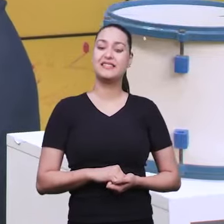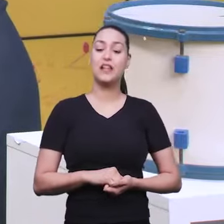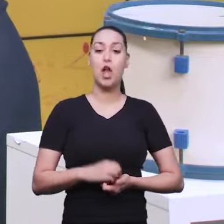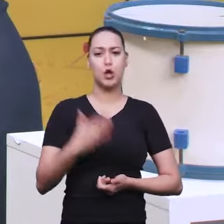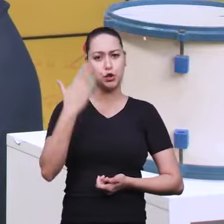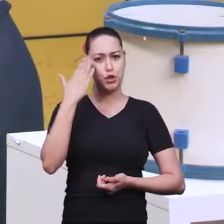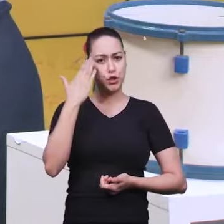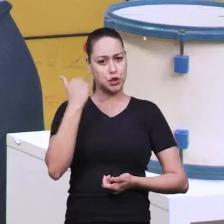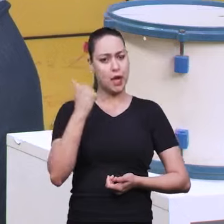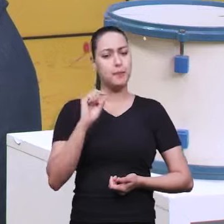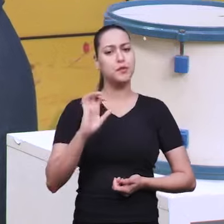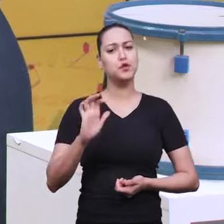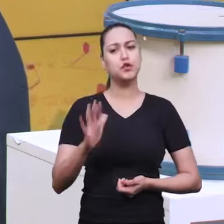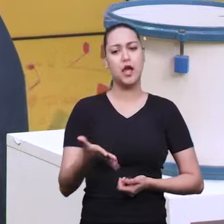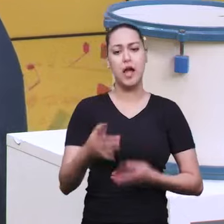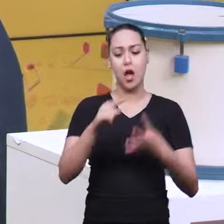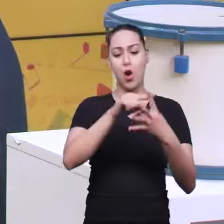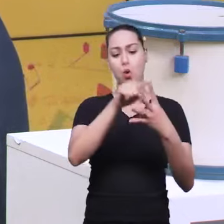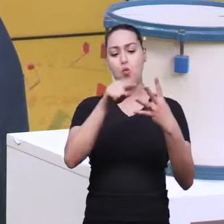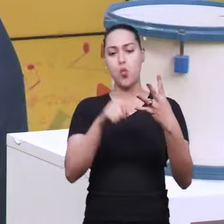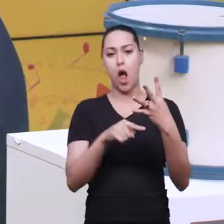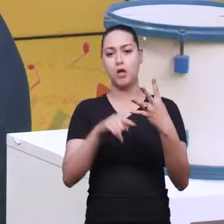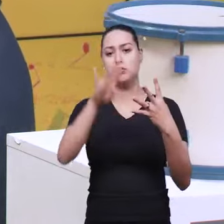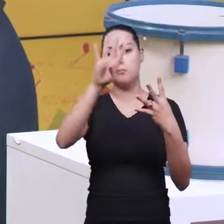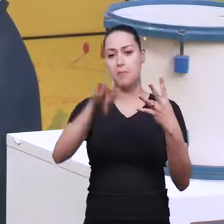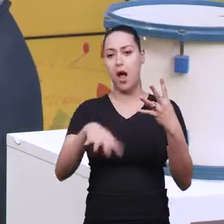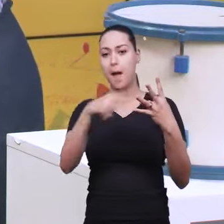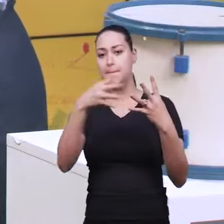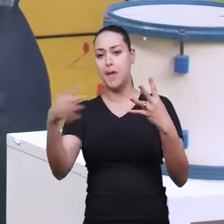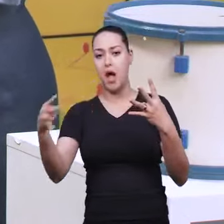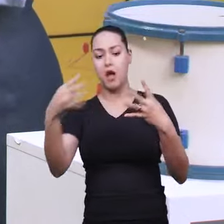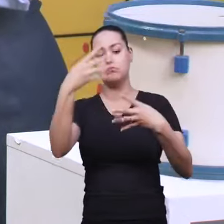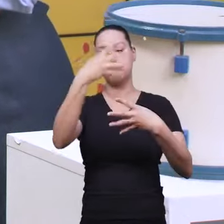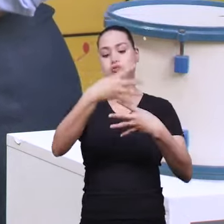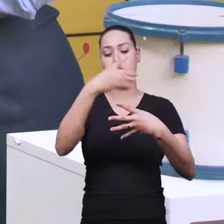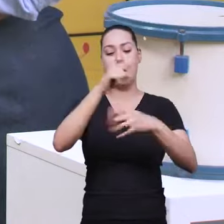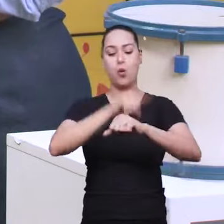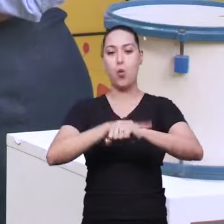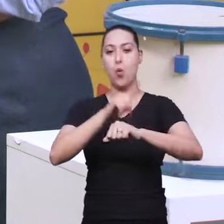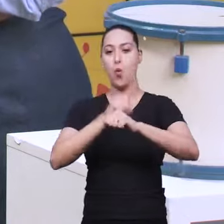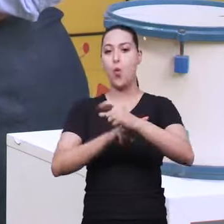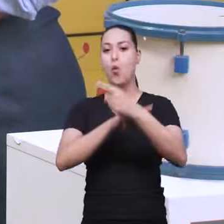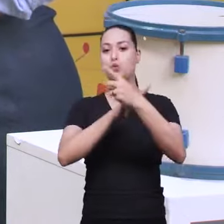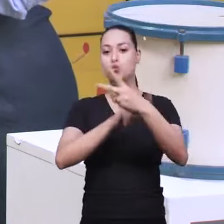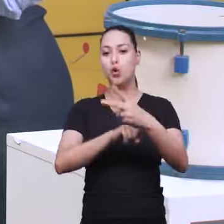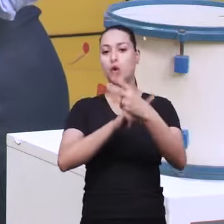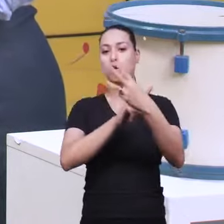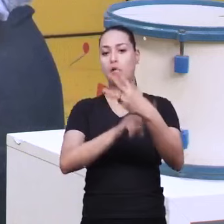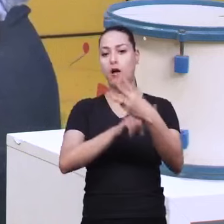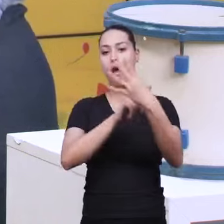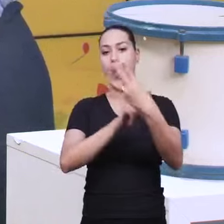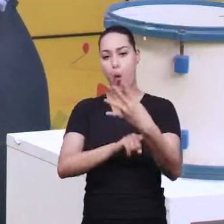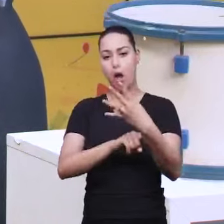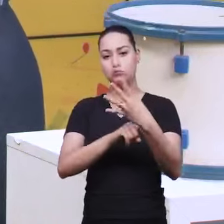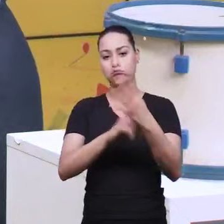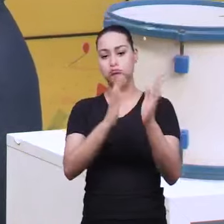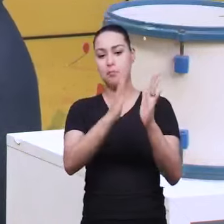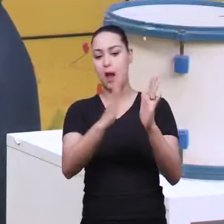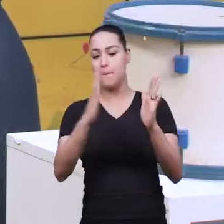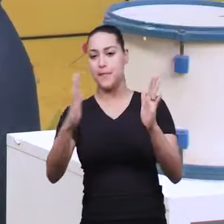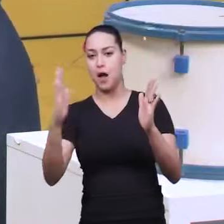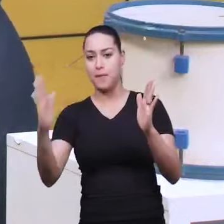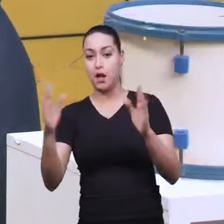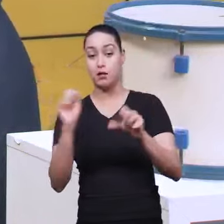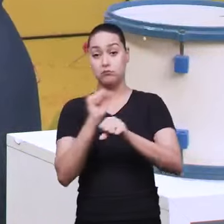Já sabemos que este louvor está no compasso quaternário. 4 tempos para cada compasso. Aqui o